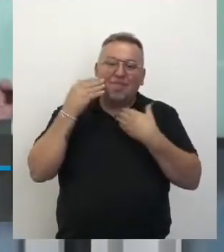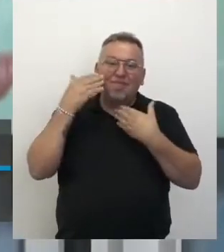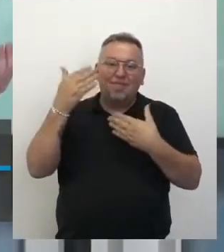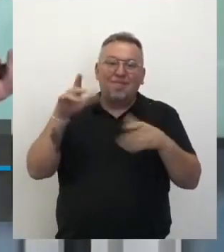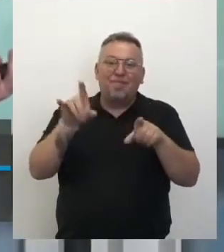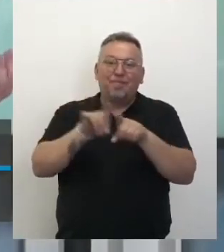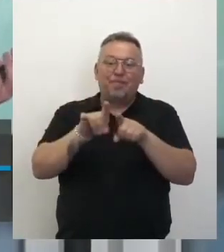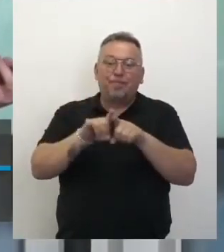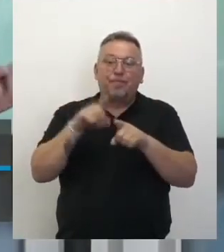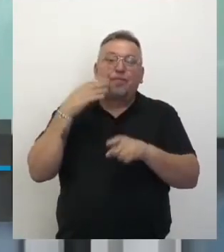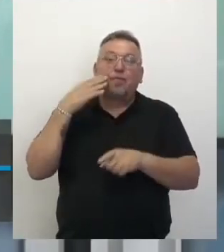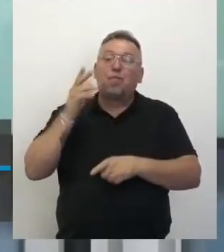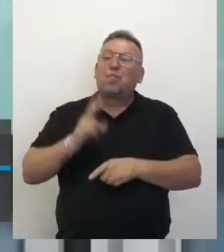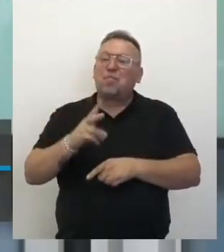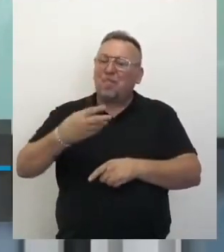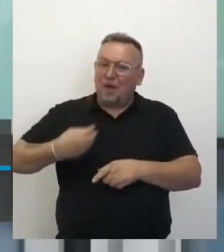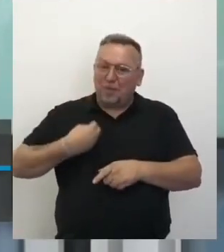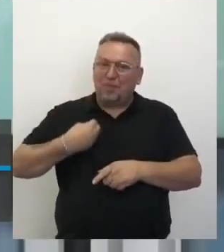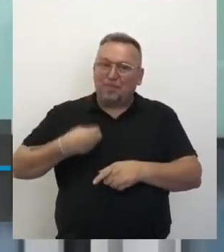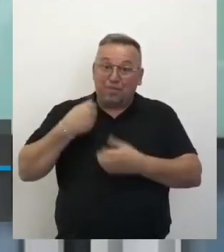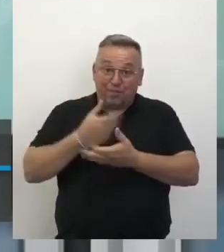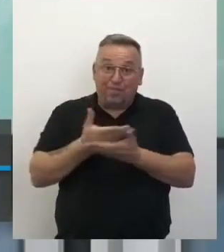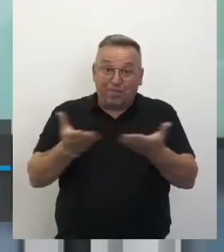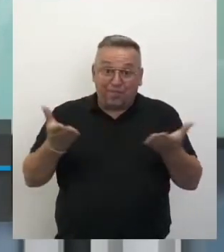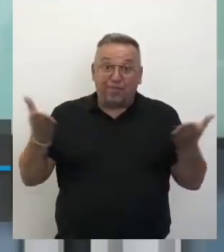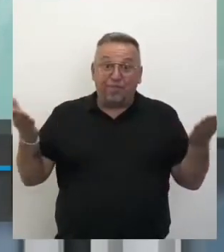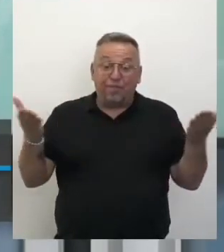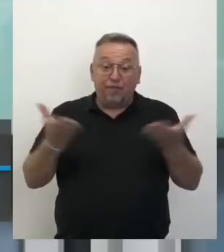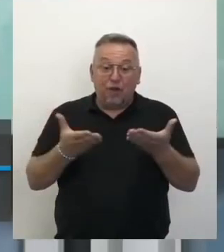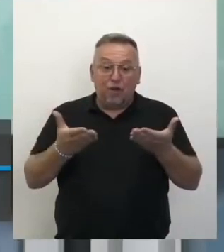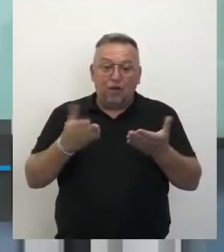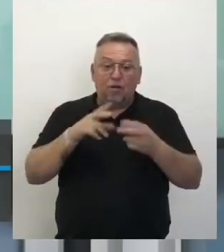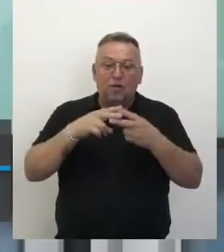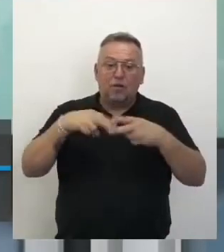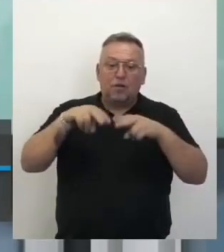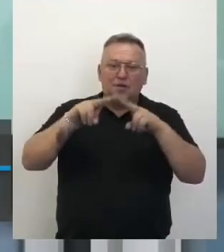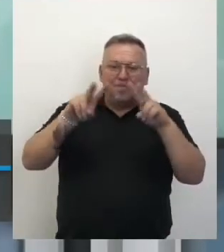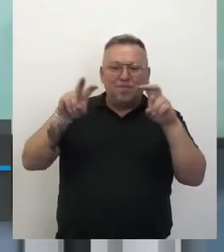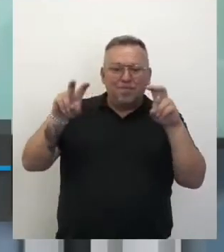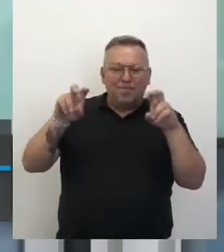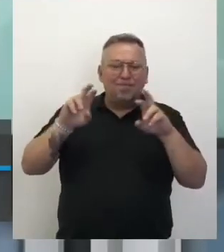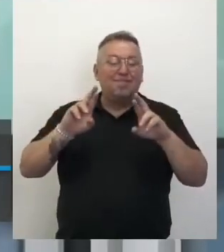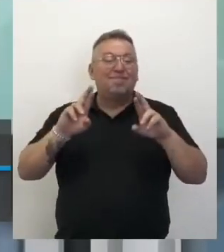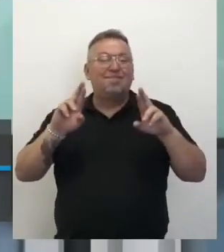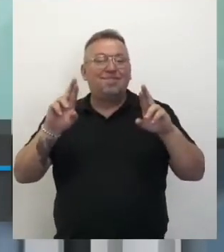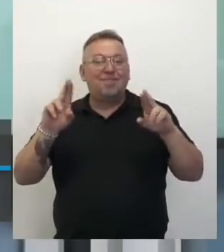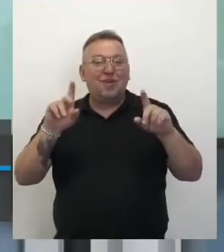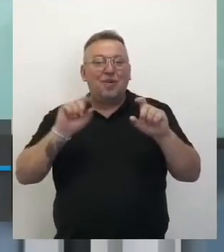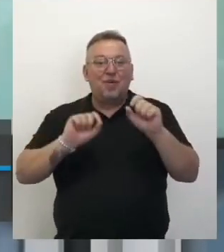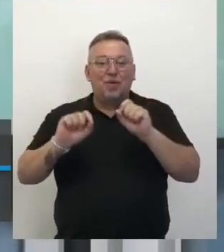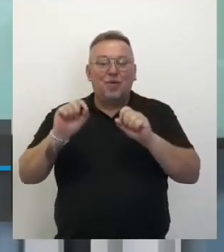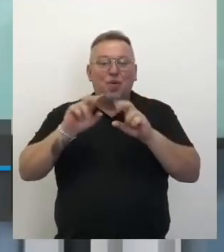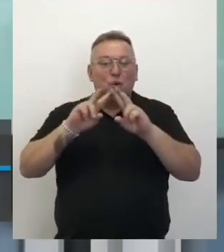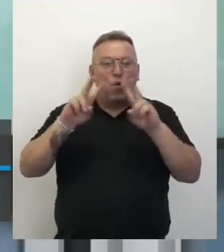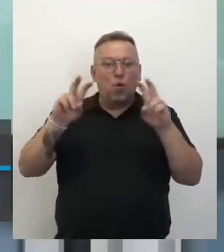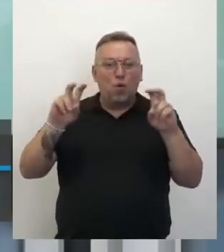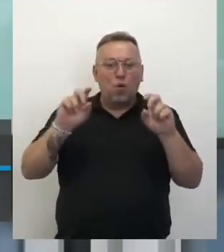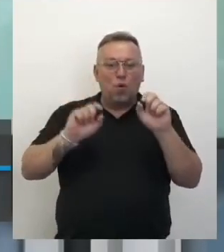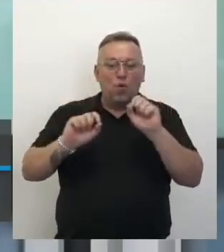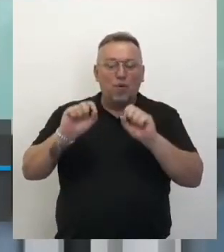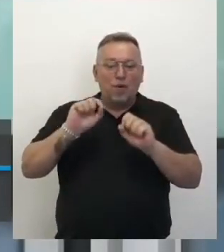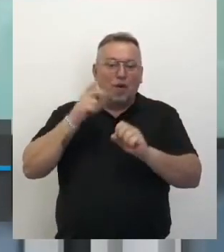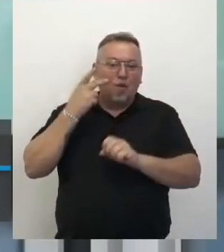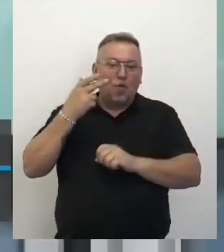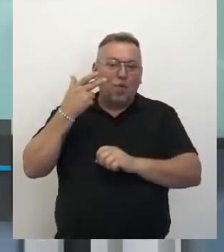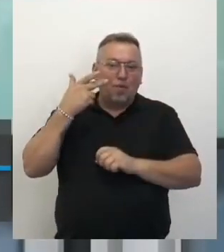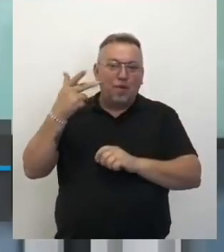Então, quero agradecer sempre a presença de todos. Hoje, Tony, o tema... pouquinho diferente aí, né? Hoje um tema que